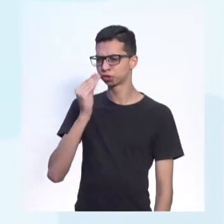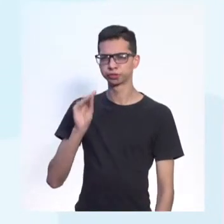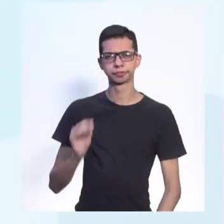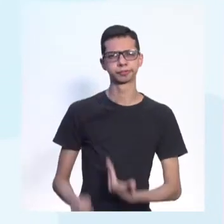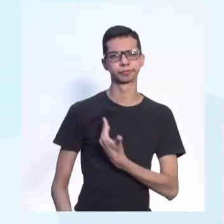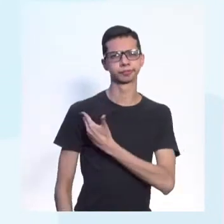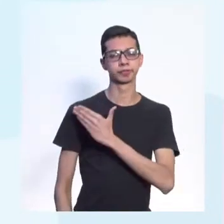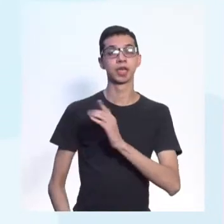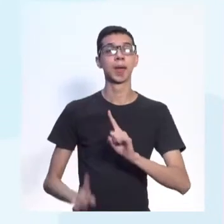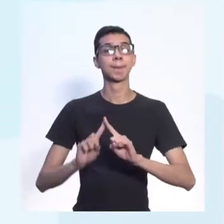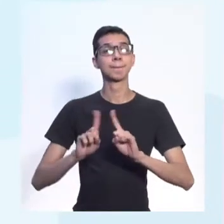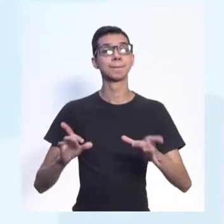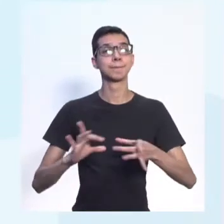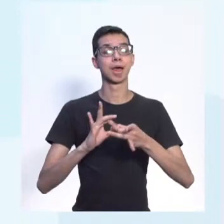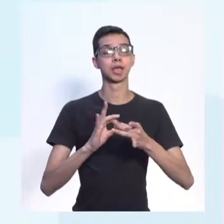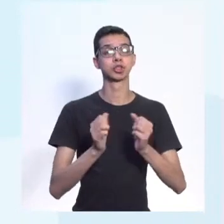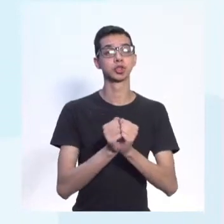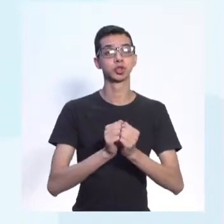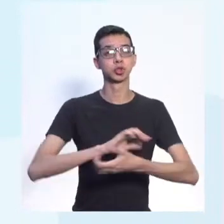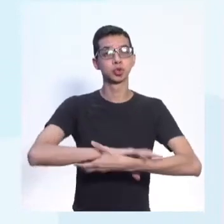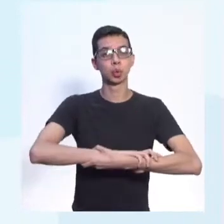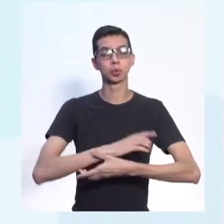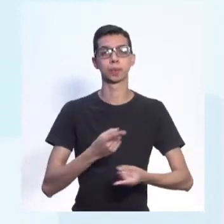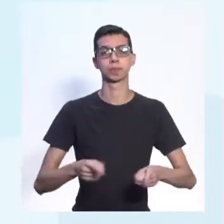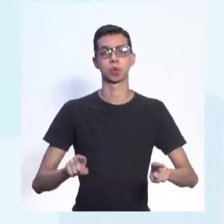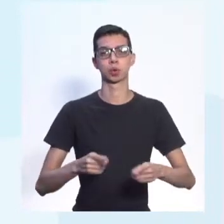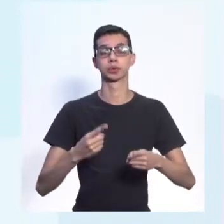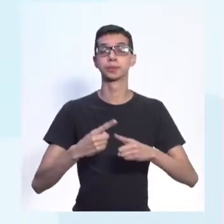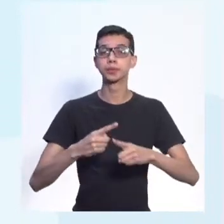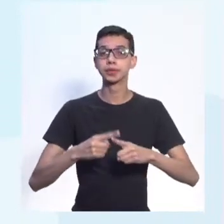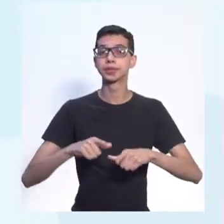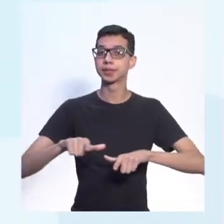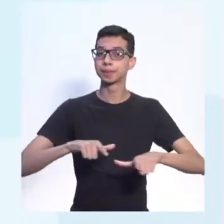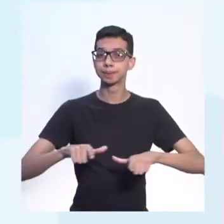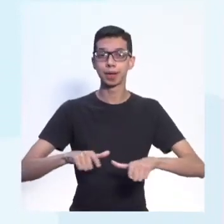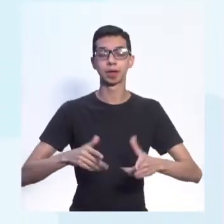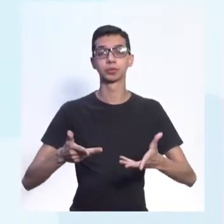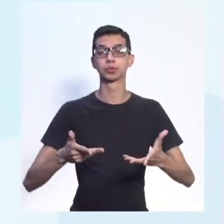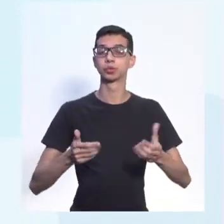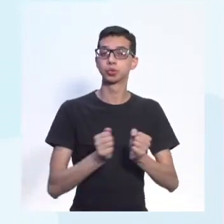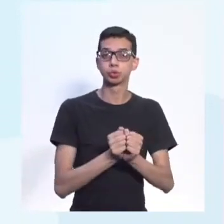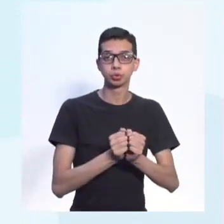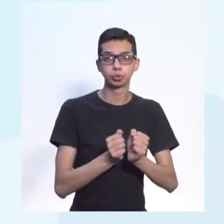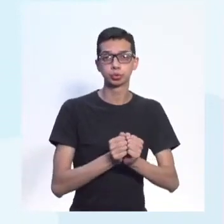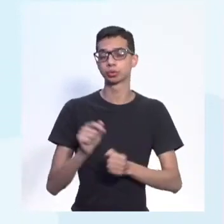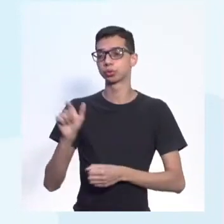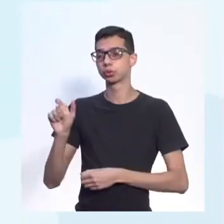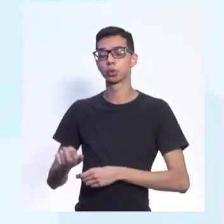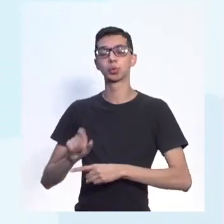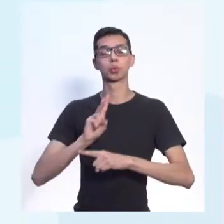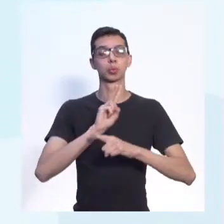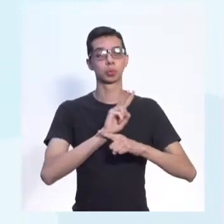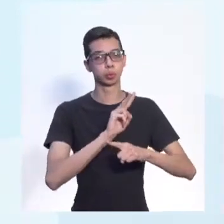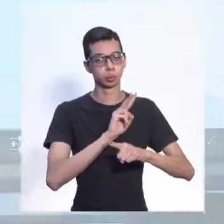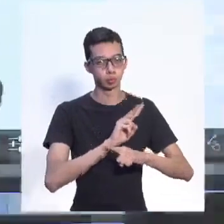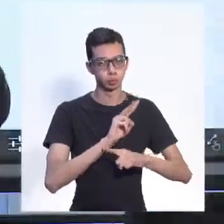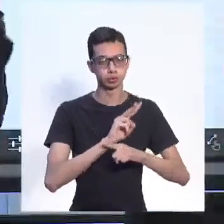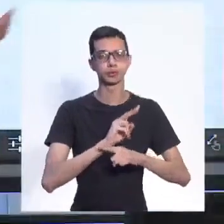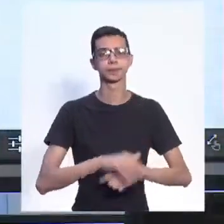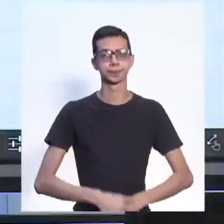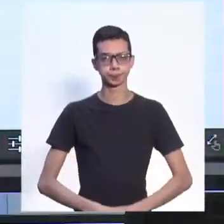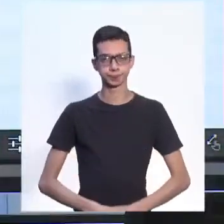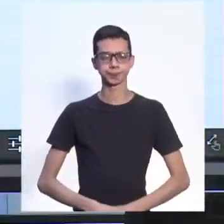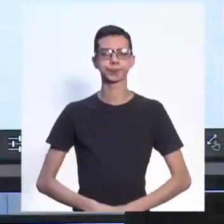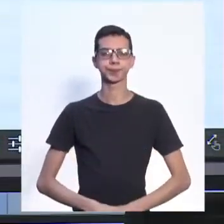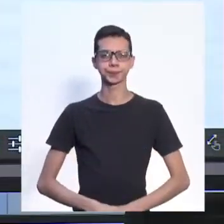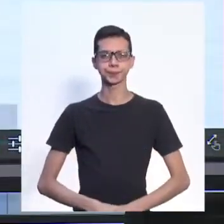qualquer músico. Por quê? Ele trabalha cuidando diretamente da ferramenta de trabalho do músico. Ele que cuida, ele que ajuda, ele que,